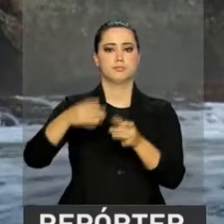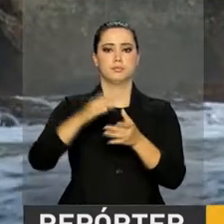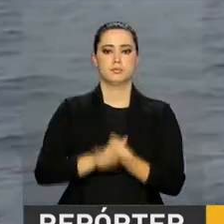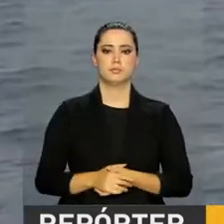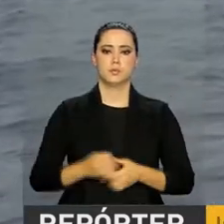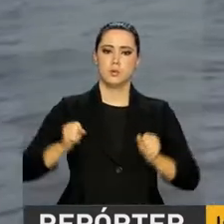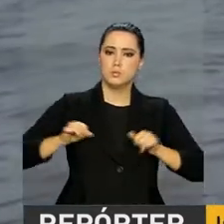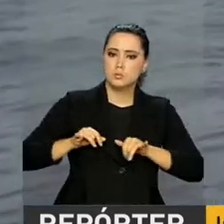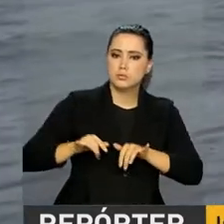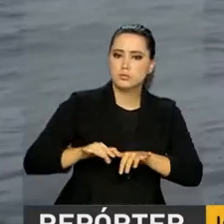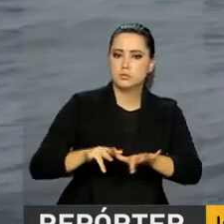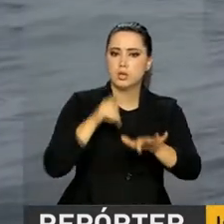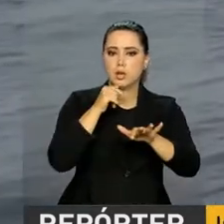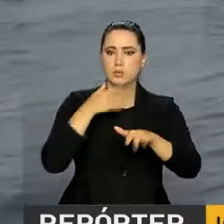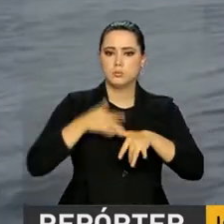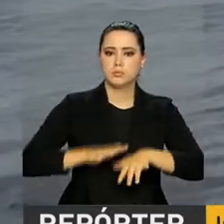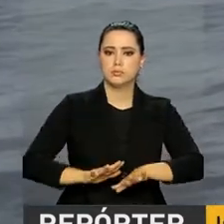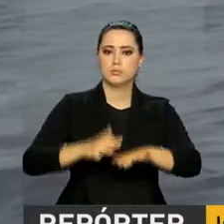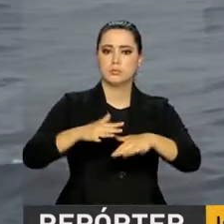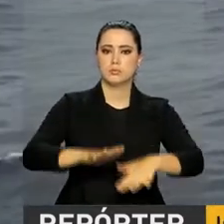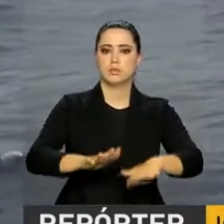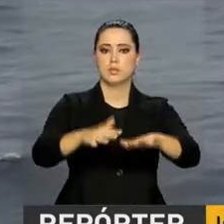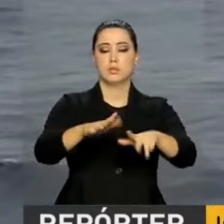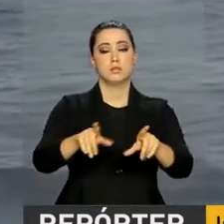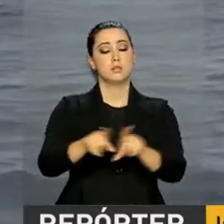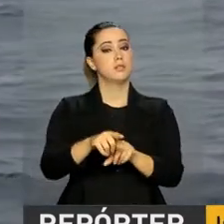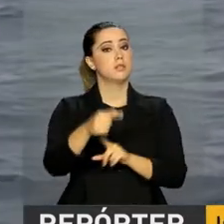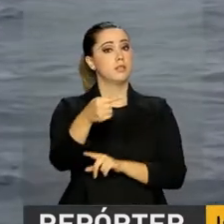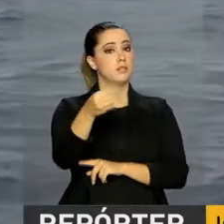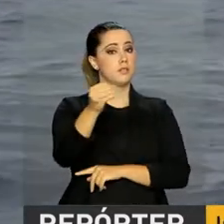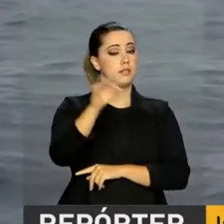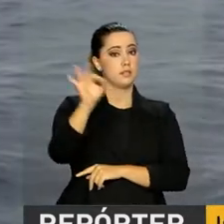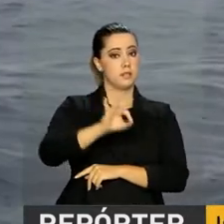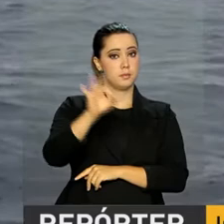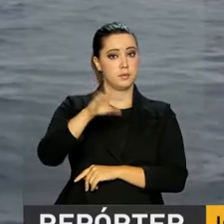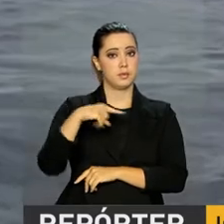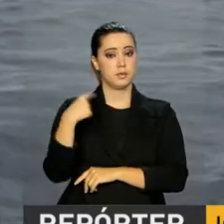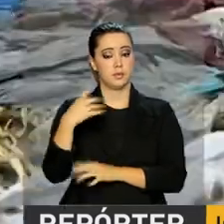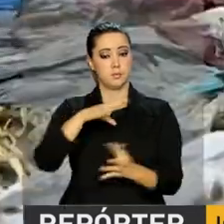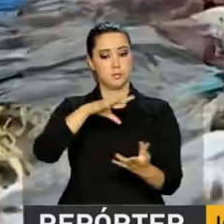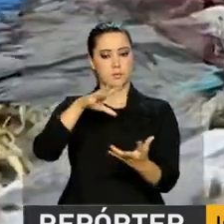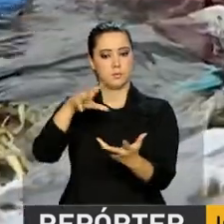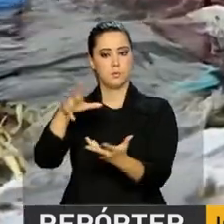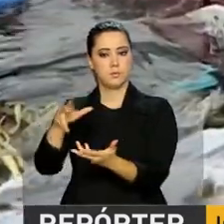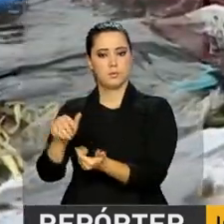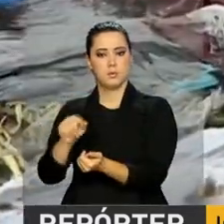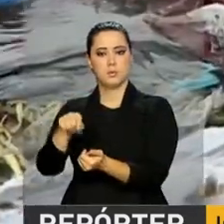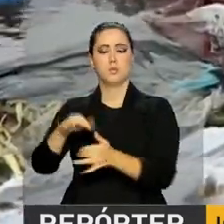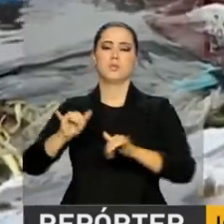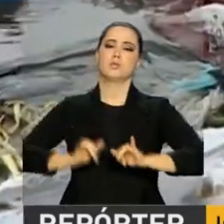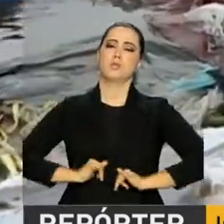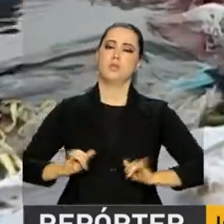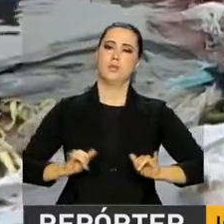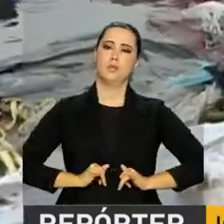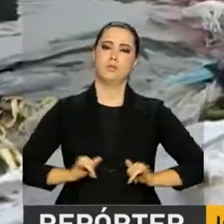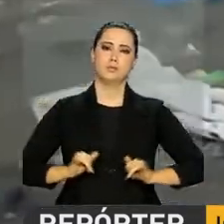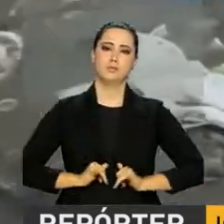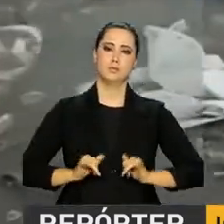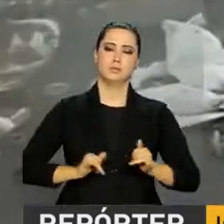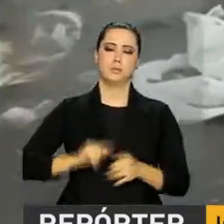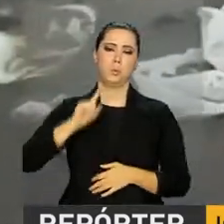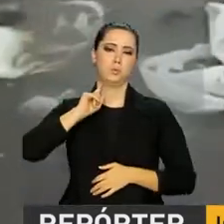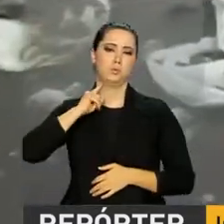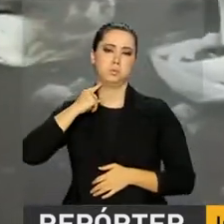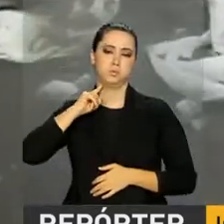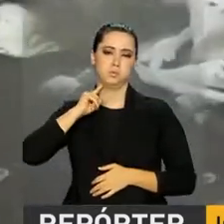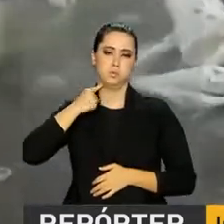Muita, muita água. Os mares compõem cerca de 70% do planeta Terra, mas estão sofrendo com a poluição.